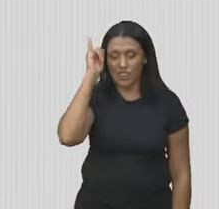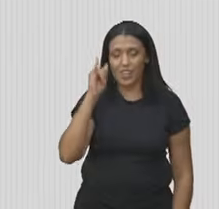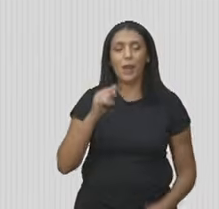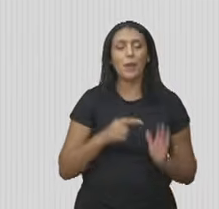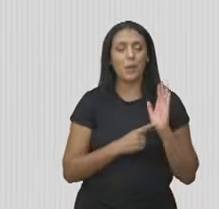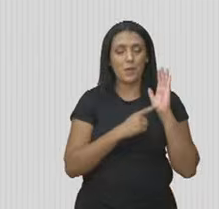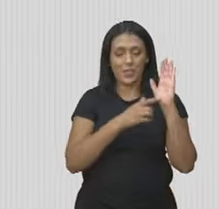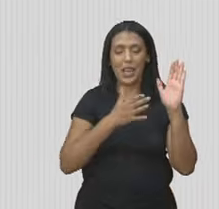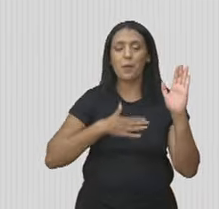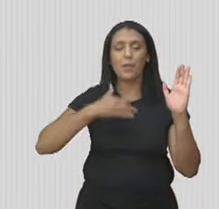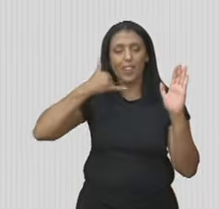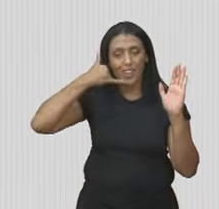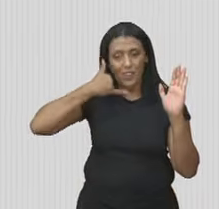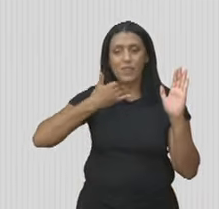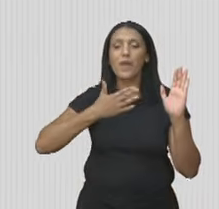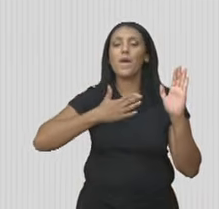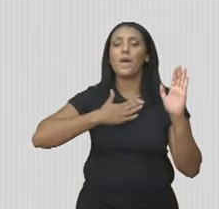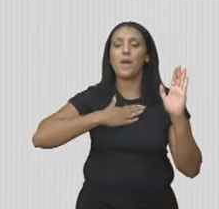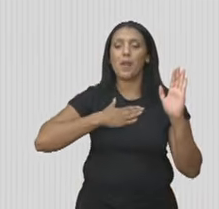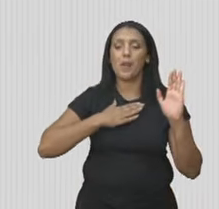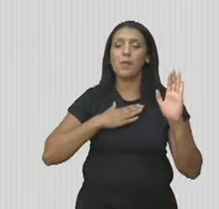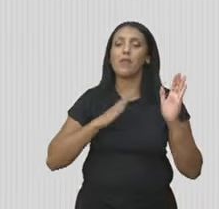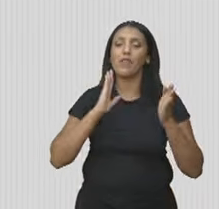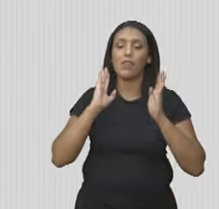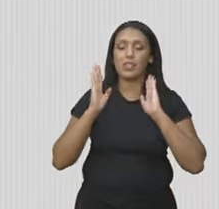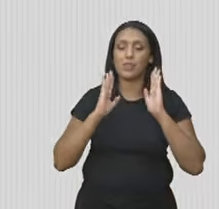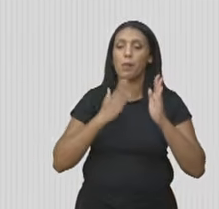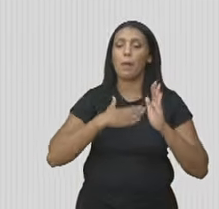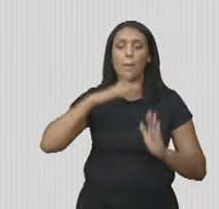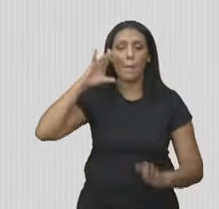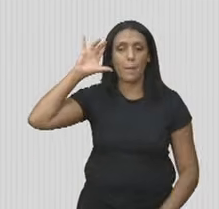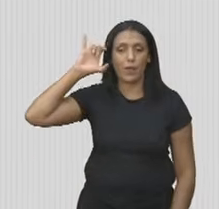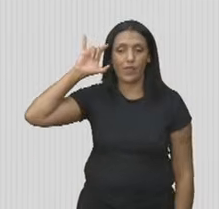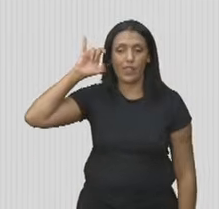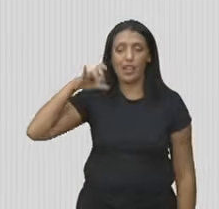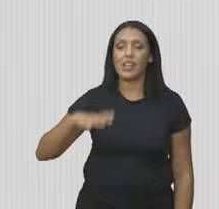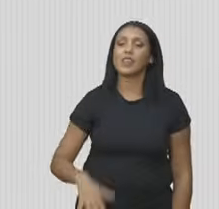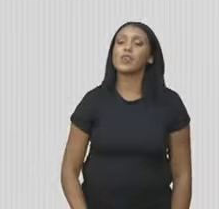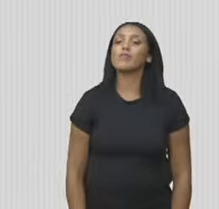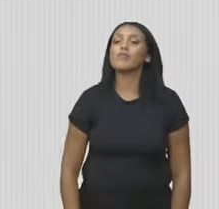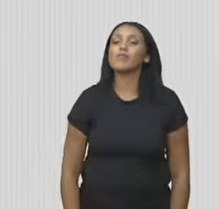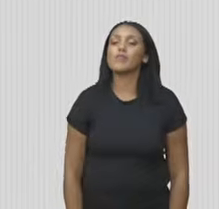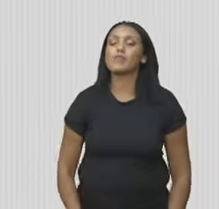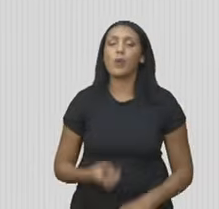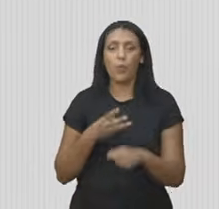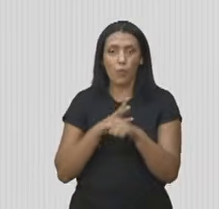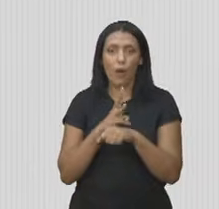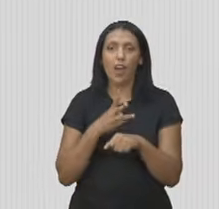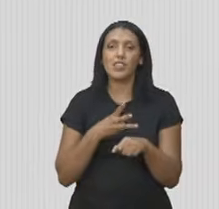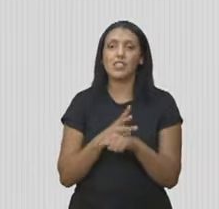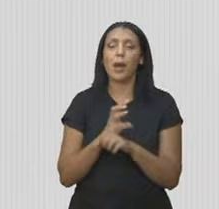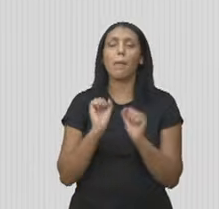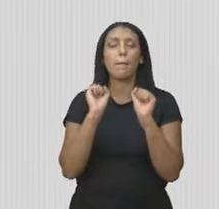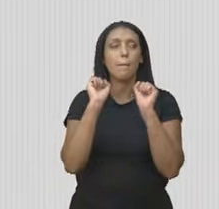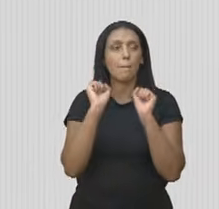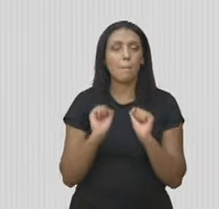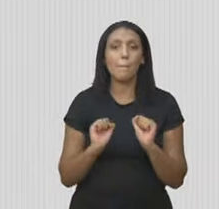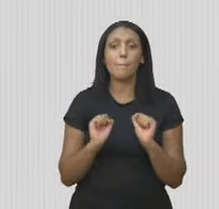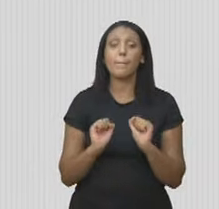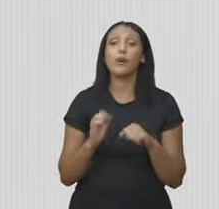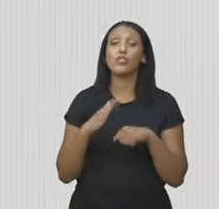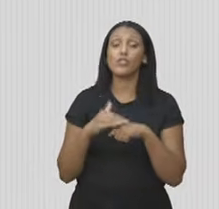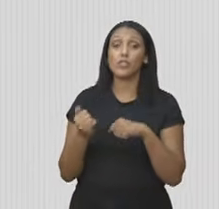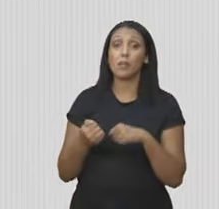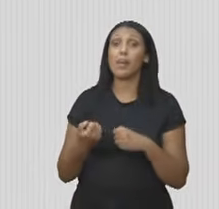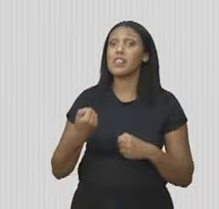todos contatarem aí, se você tem alguma demanda, se você precisa de algum suporte do poder público, se existe alguma reclamação, alguma denúncia, nossos